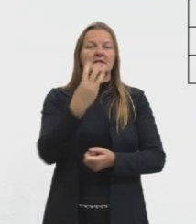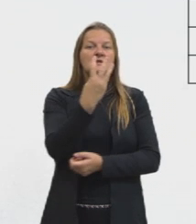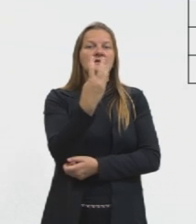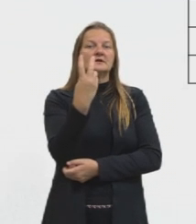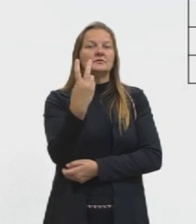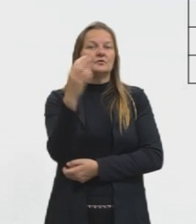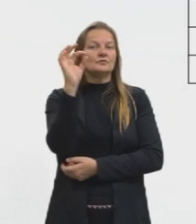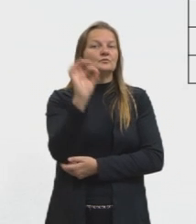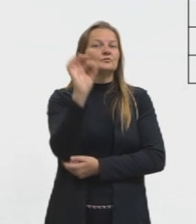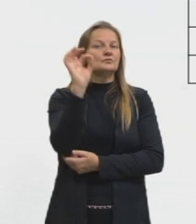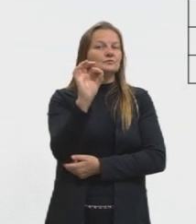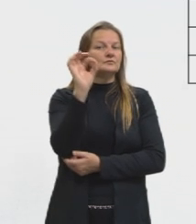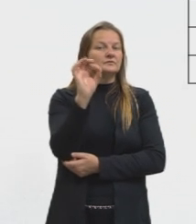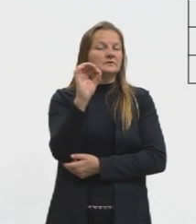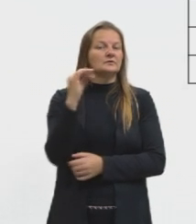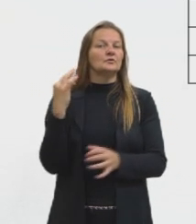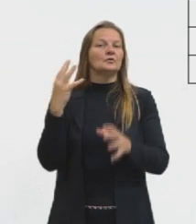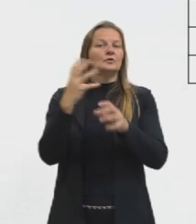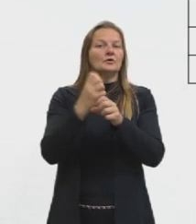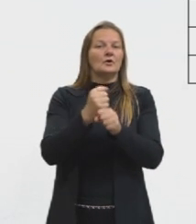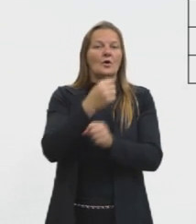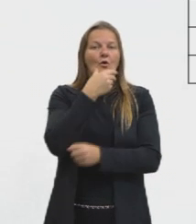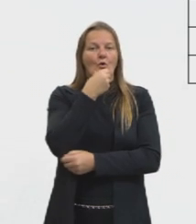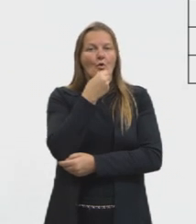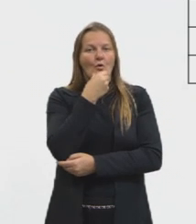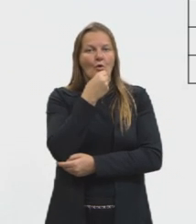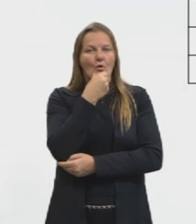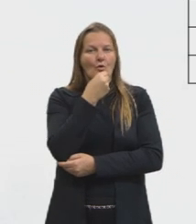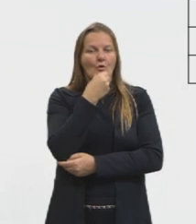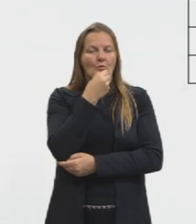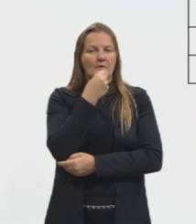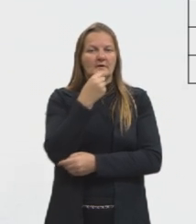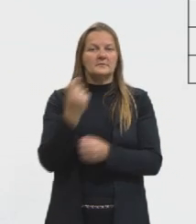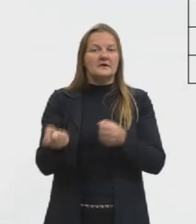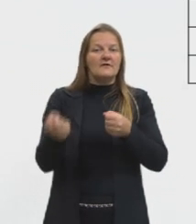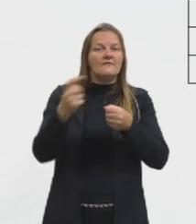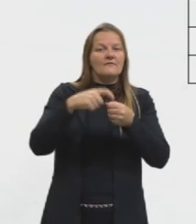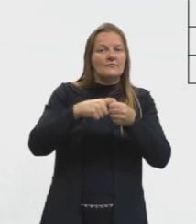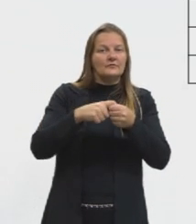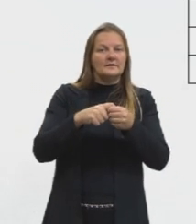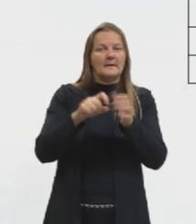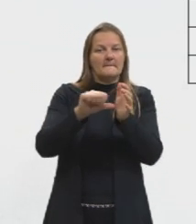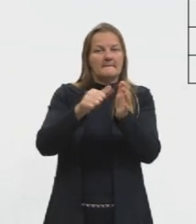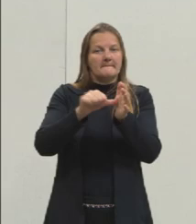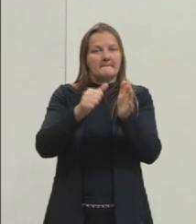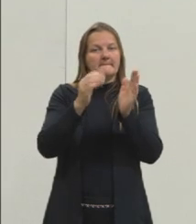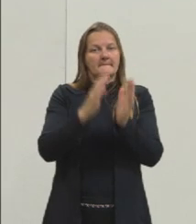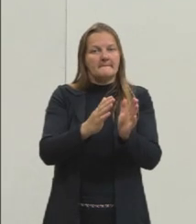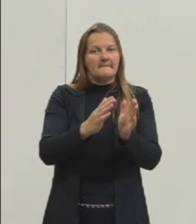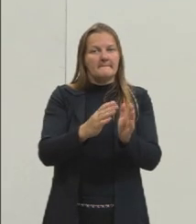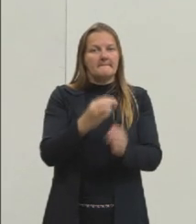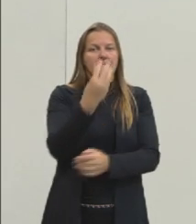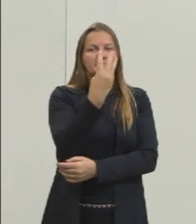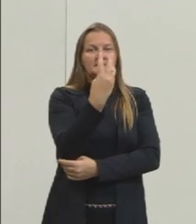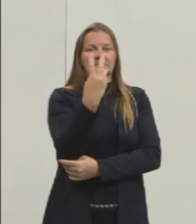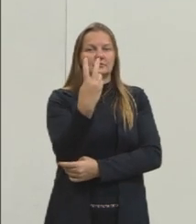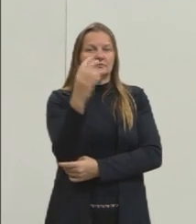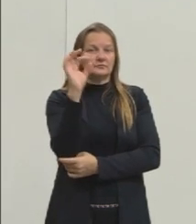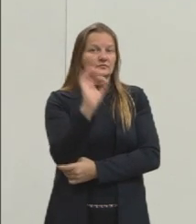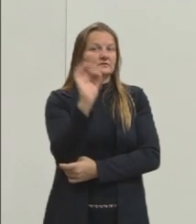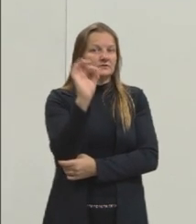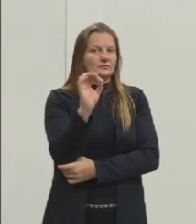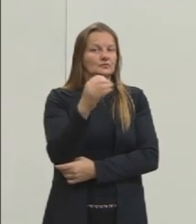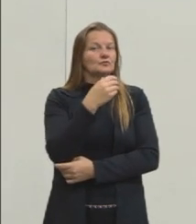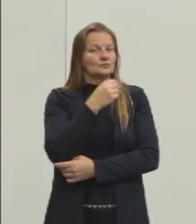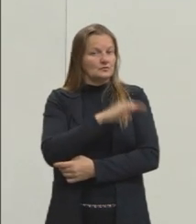32 por cento dos alunos são homens então retomando aqui para o quadro A gente já sabe que trinta e